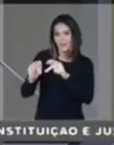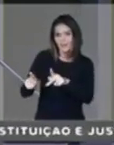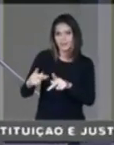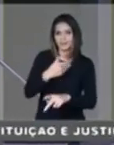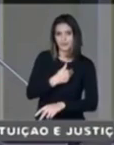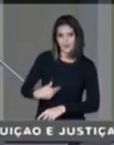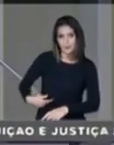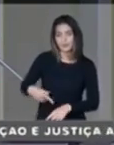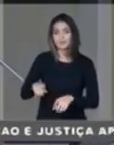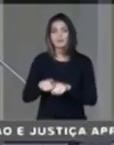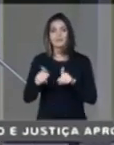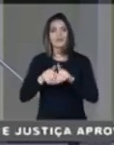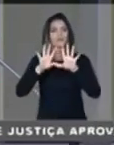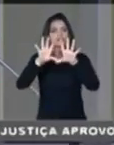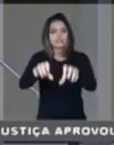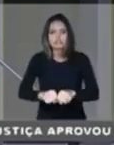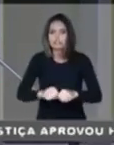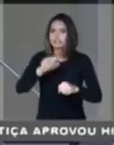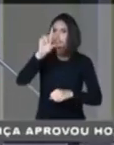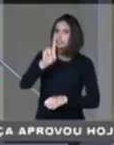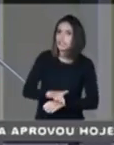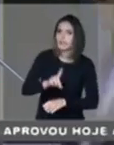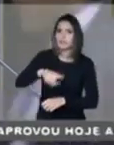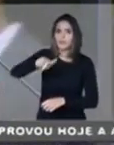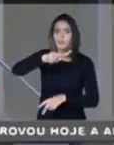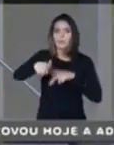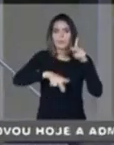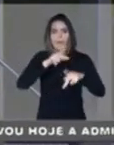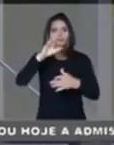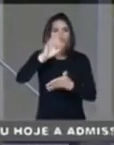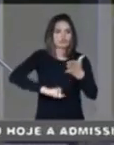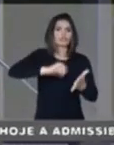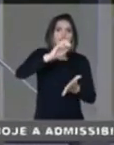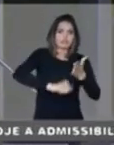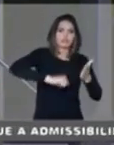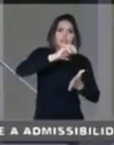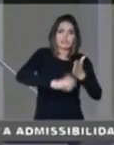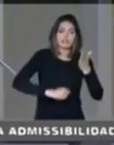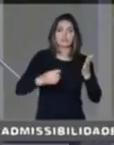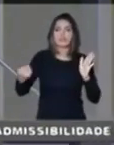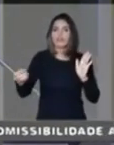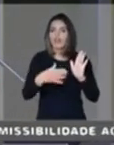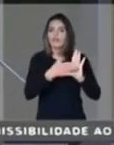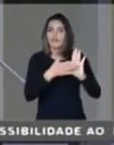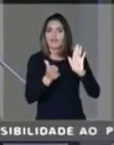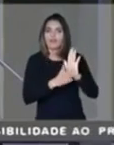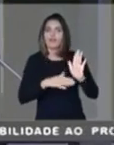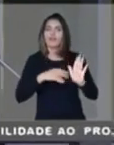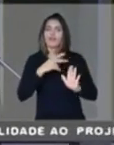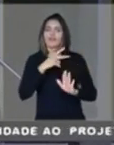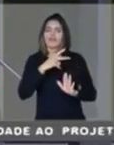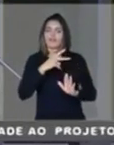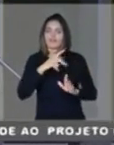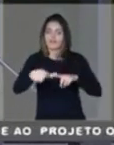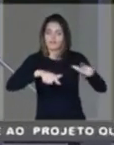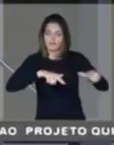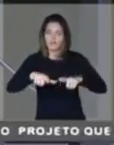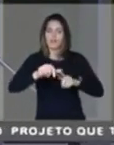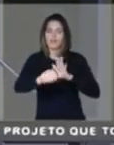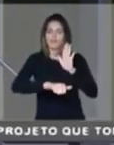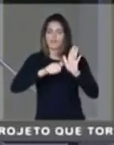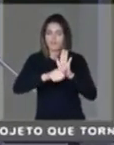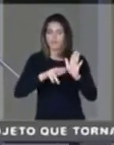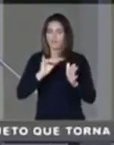aposentadoria, novas reformas trabalhistas para terminar com o direito. Agora vai penalizar o trabalhador